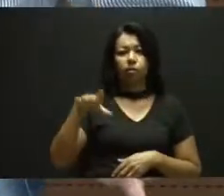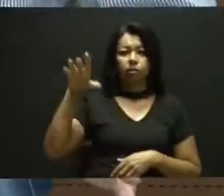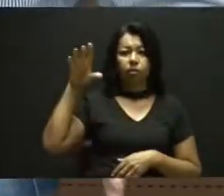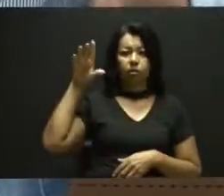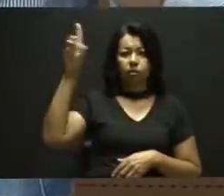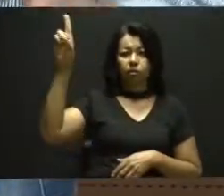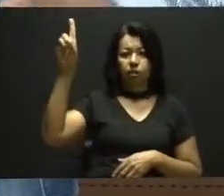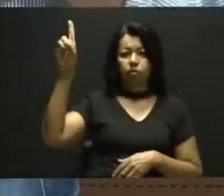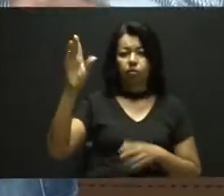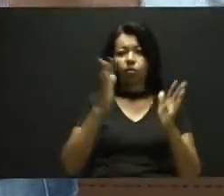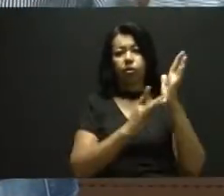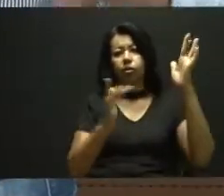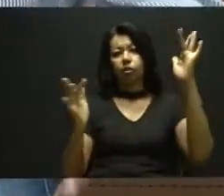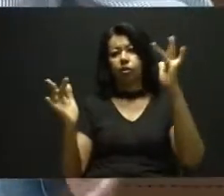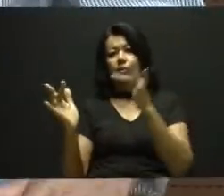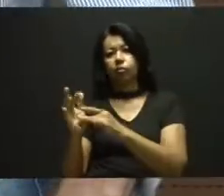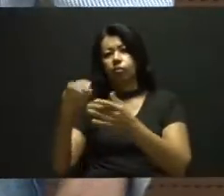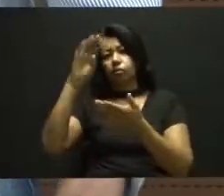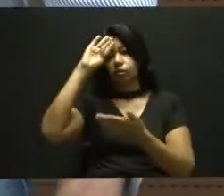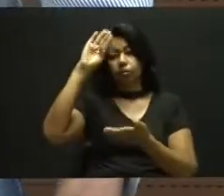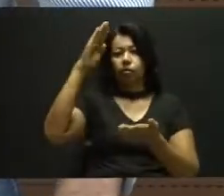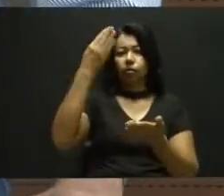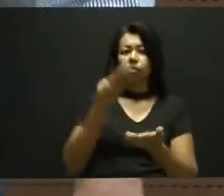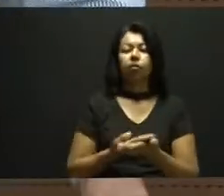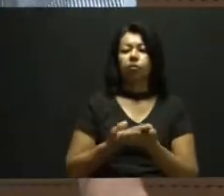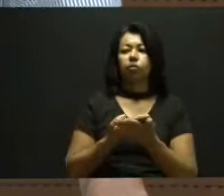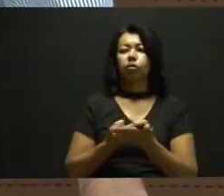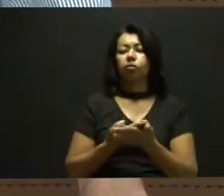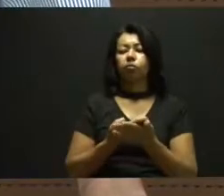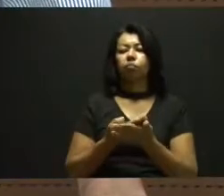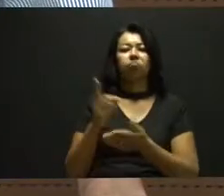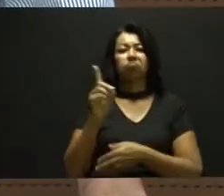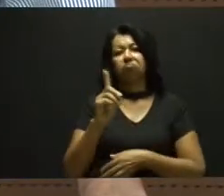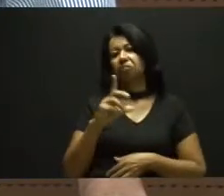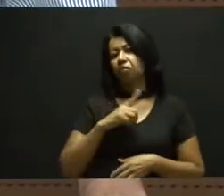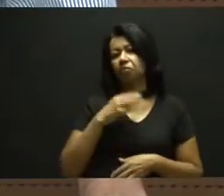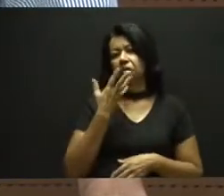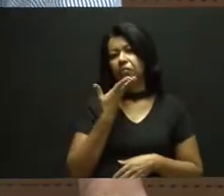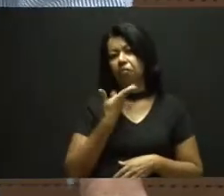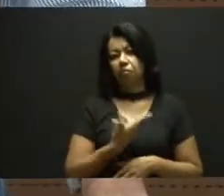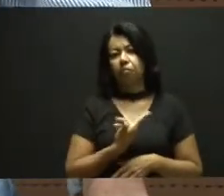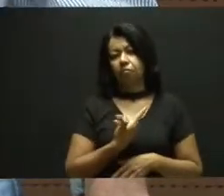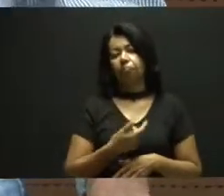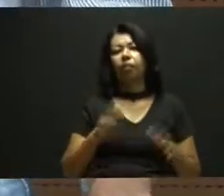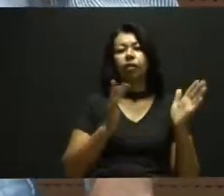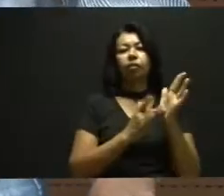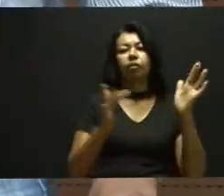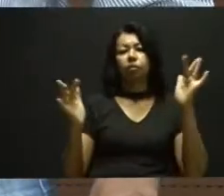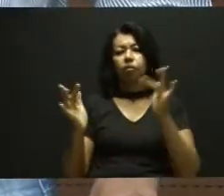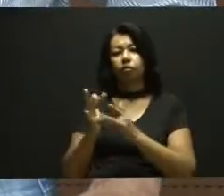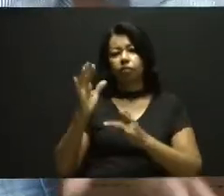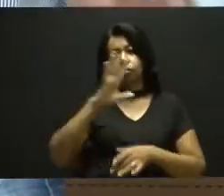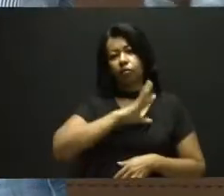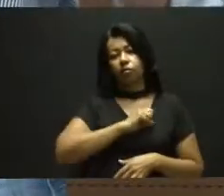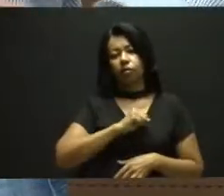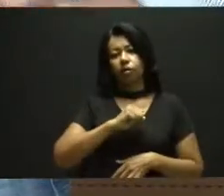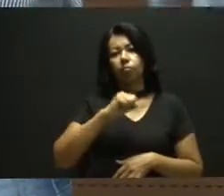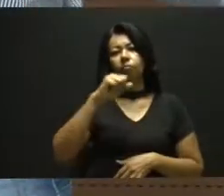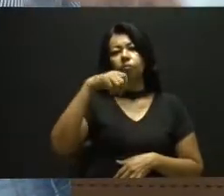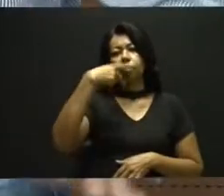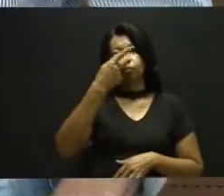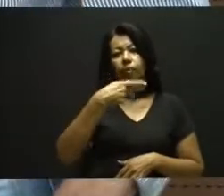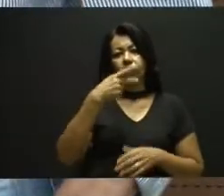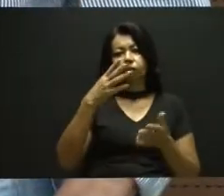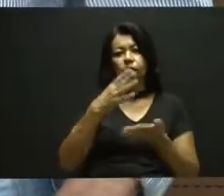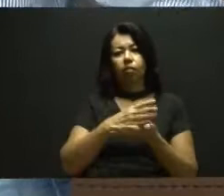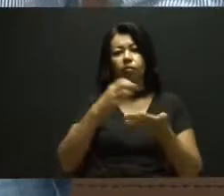em quem eu acredito não tem cor jesus que eu amo que tem a palavra salvífica e